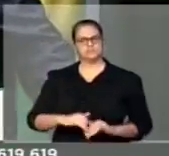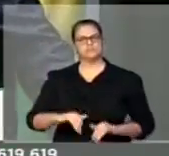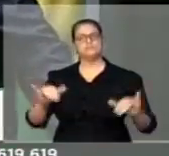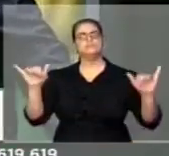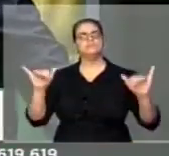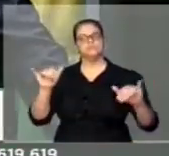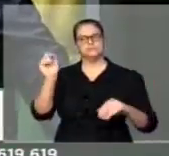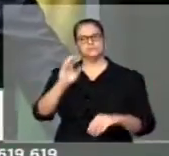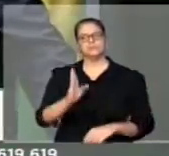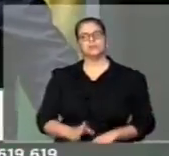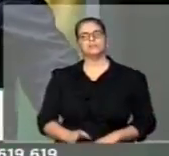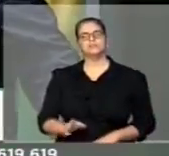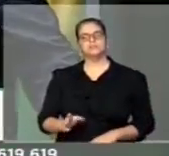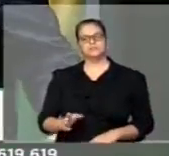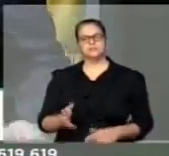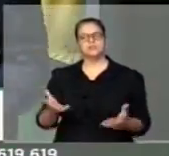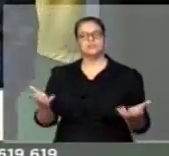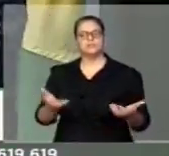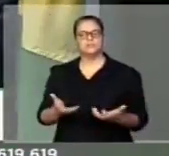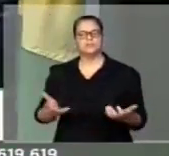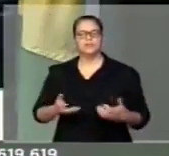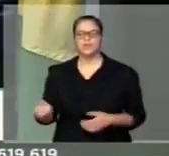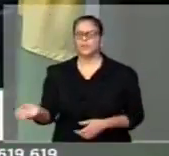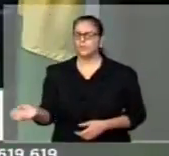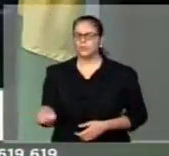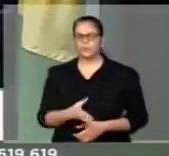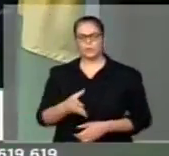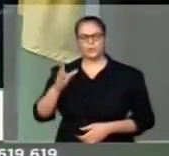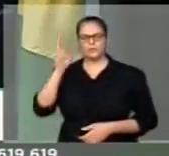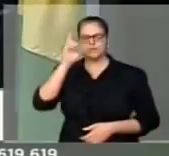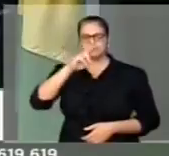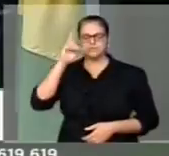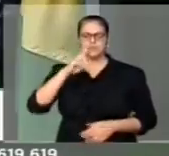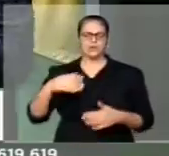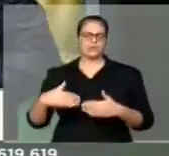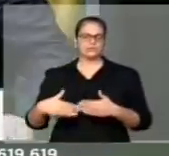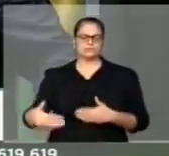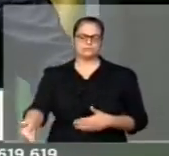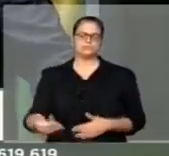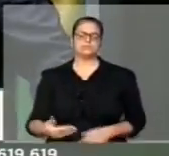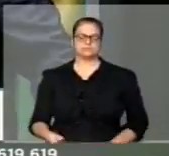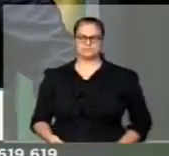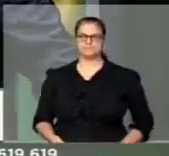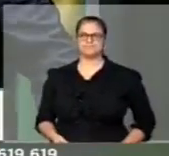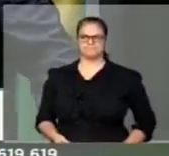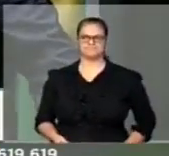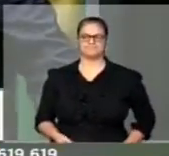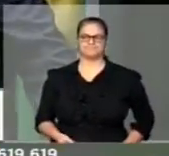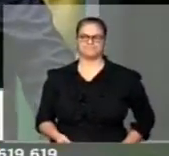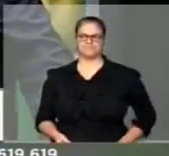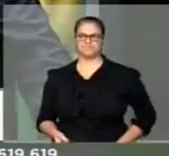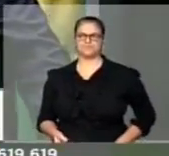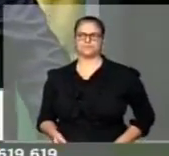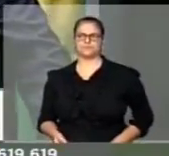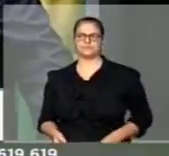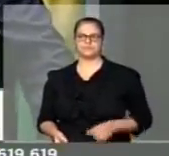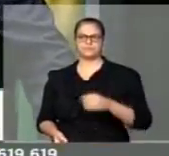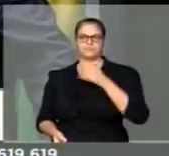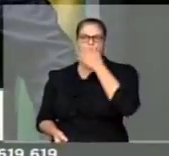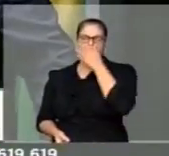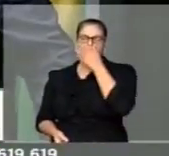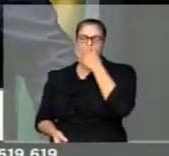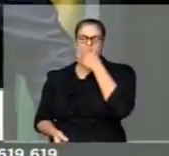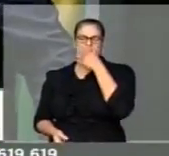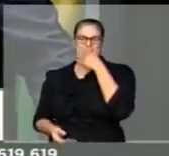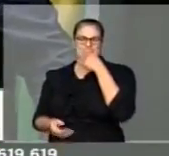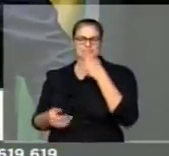está disposto a reescrever a nossa história, buscando exatamente o fortalecimento na condução política para que a gente